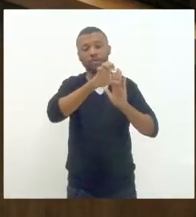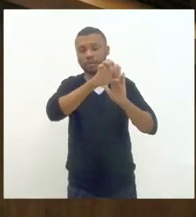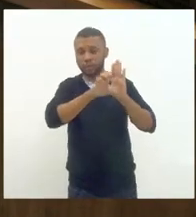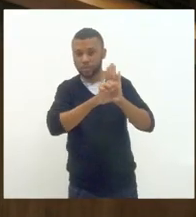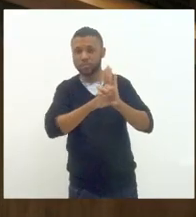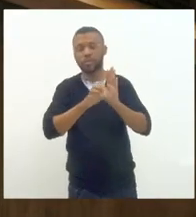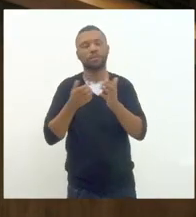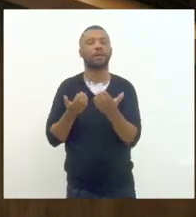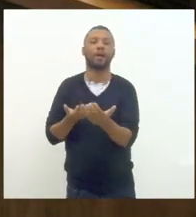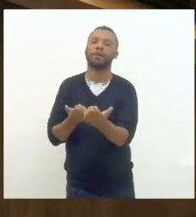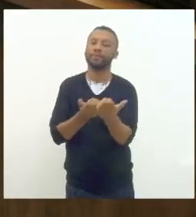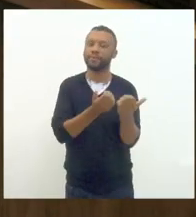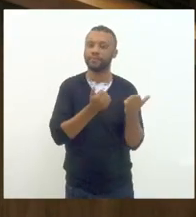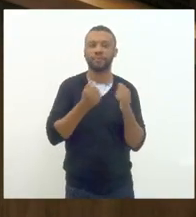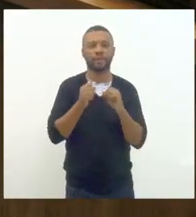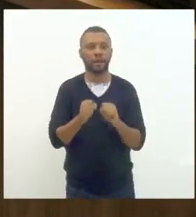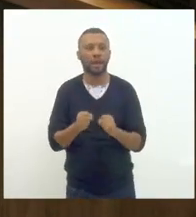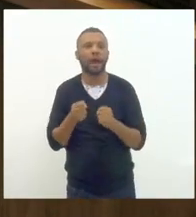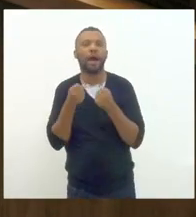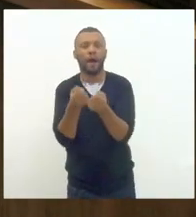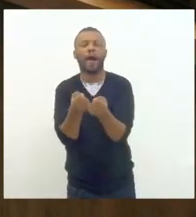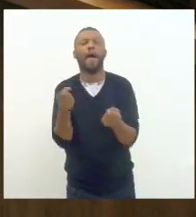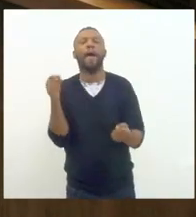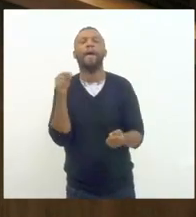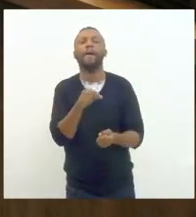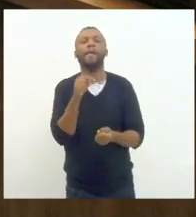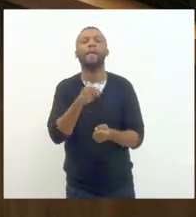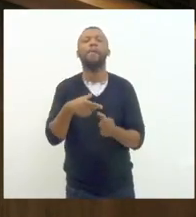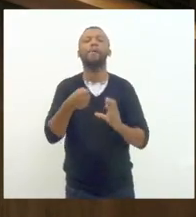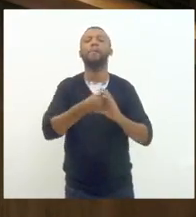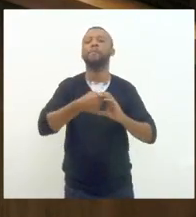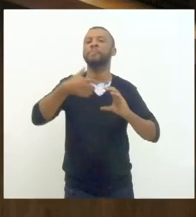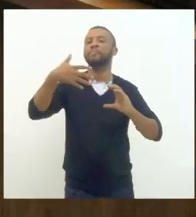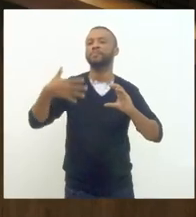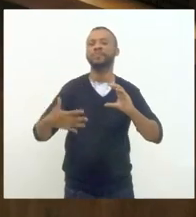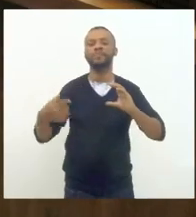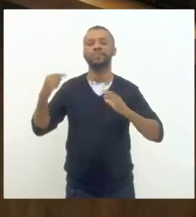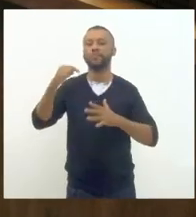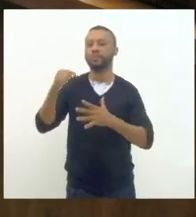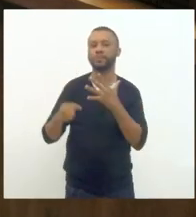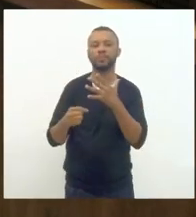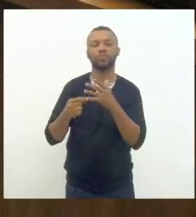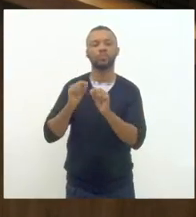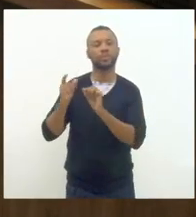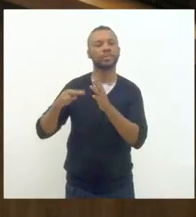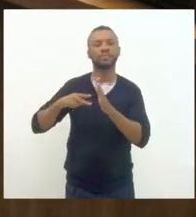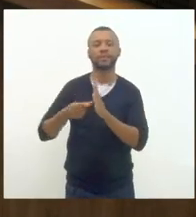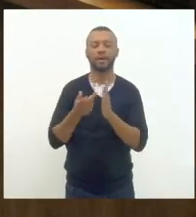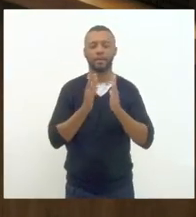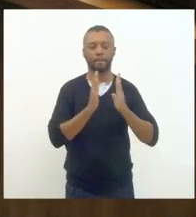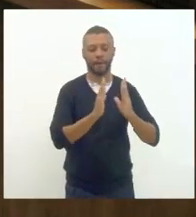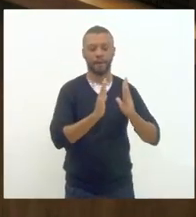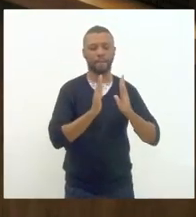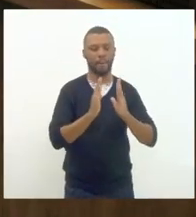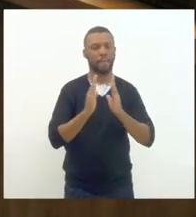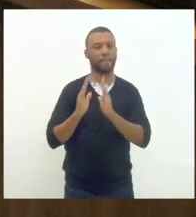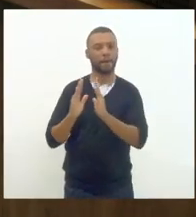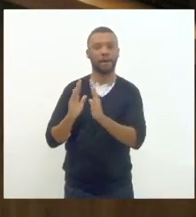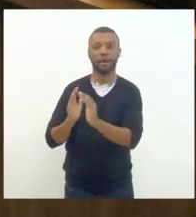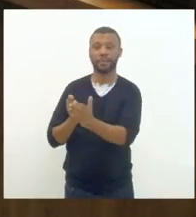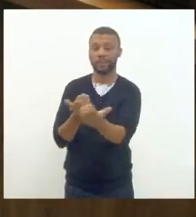Juventude, garantir ali a caracterização do que são as fases da juventude. Então, são